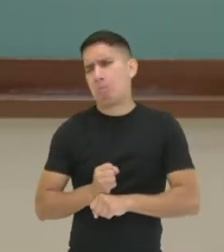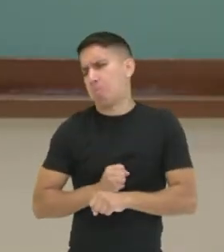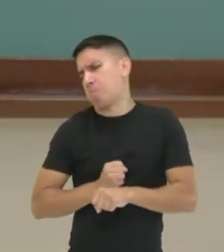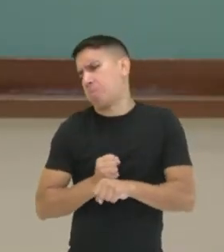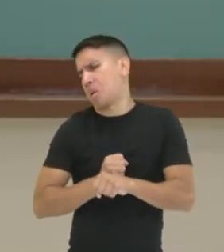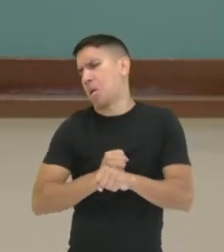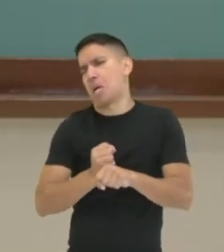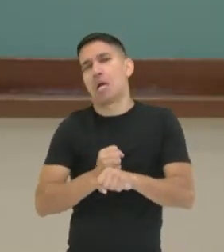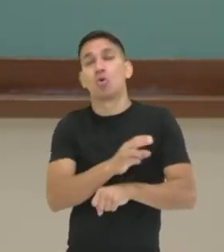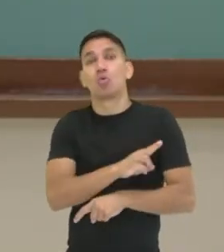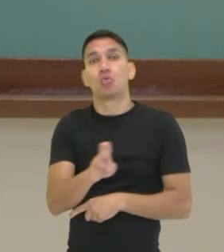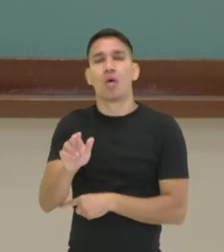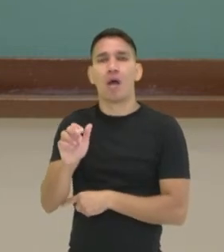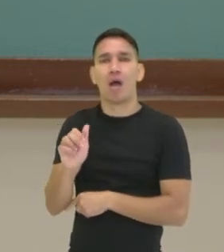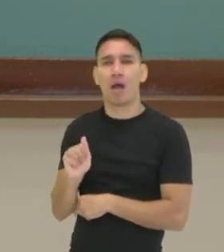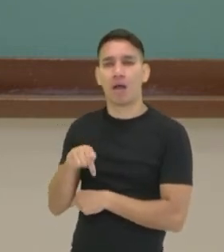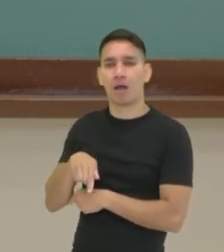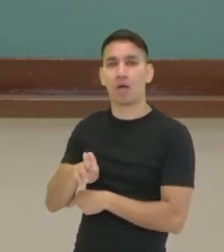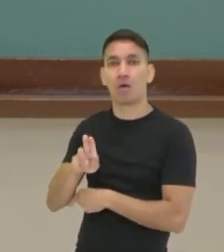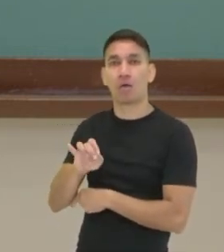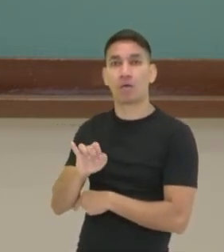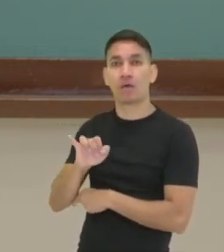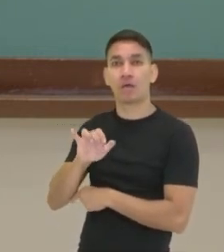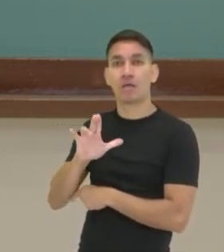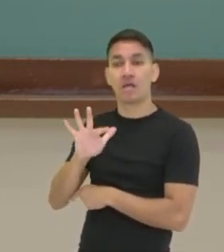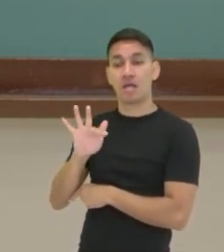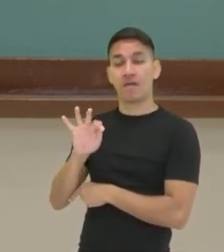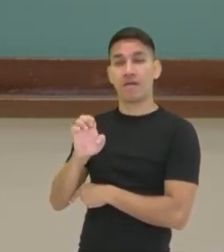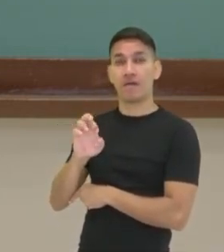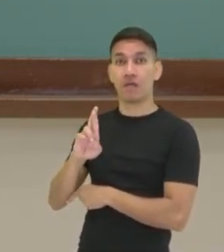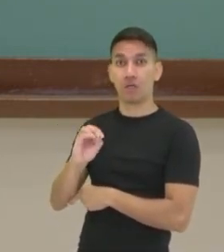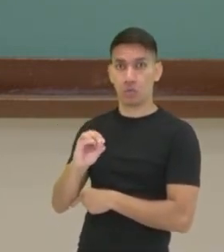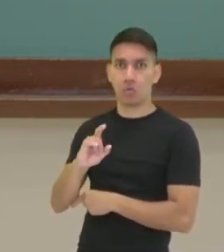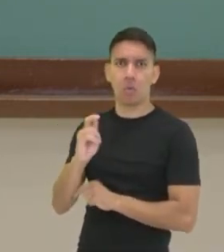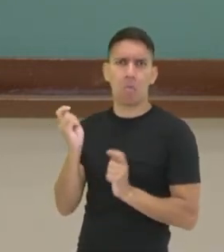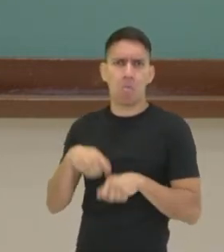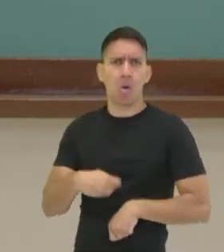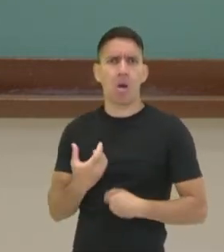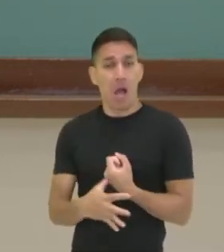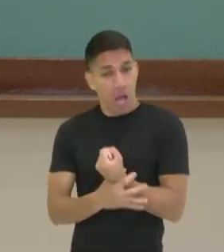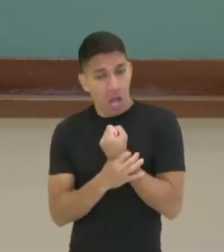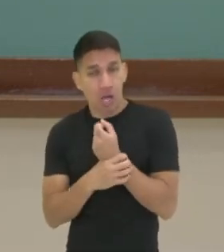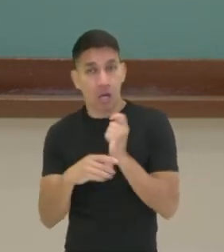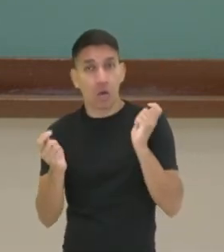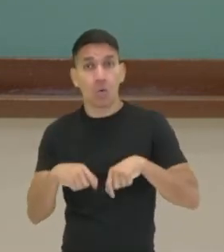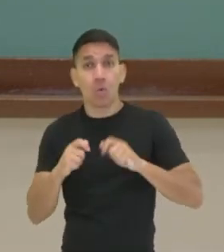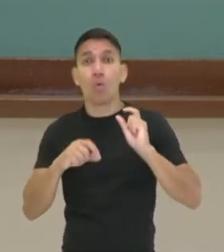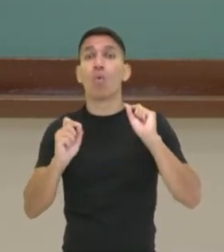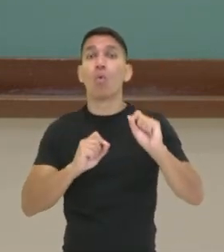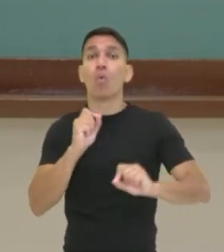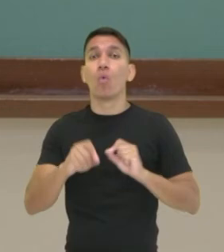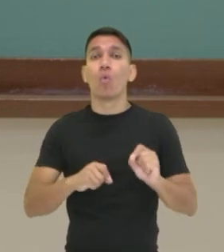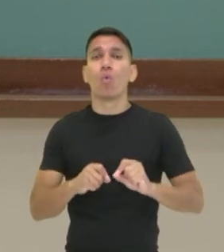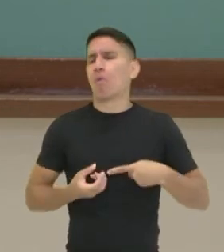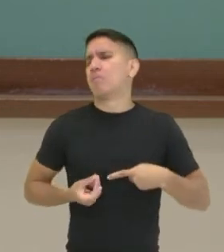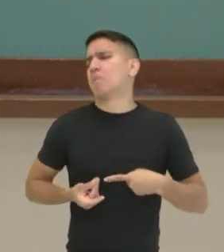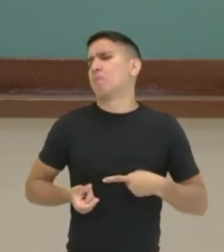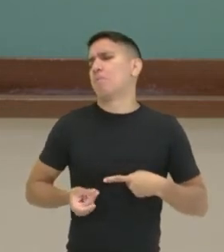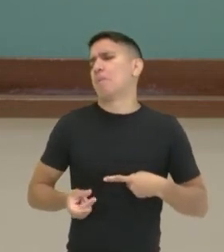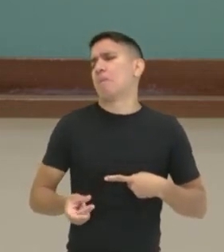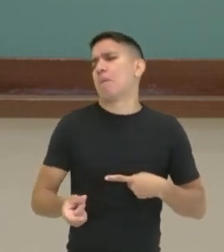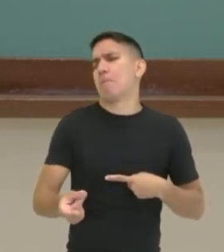reservatórios gigantescos de água, né? Que podem garantir o abastecimento por muito